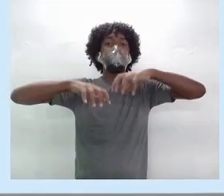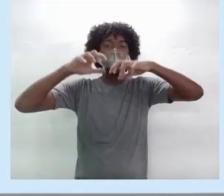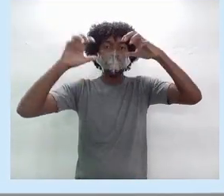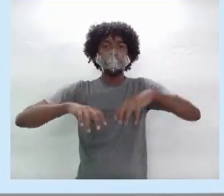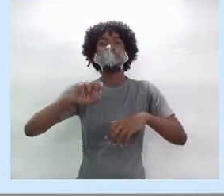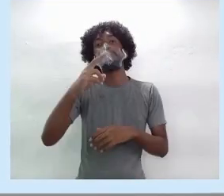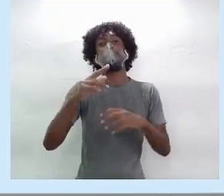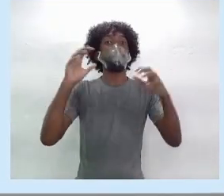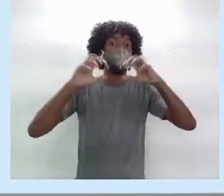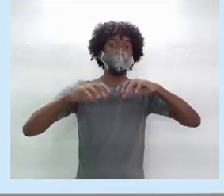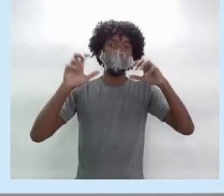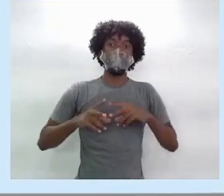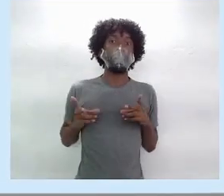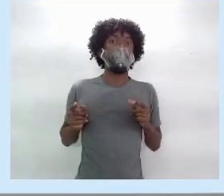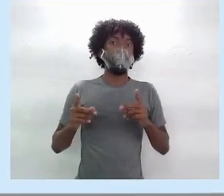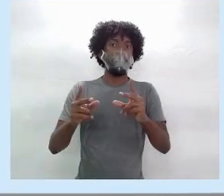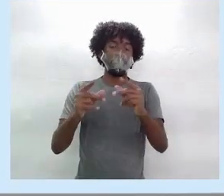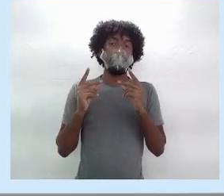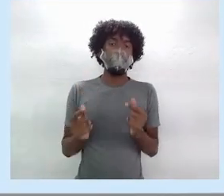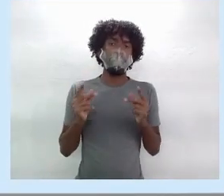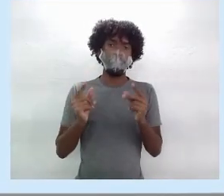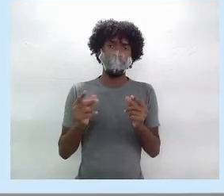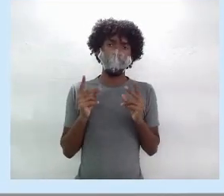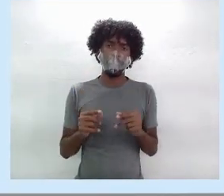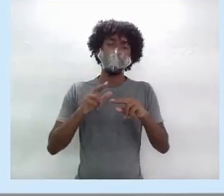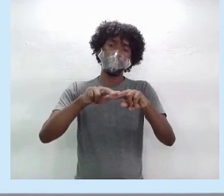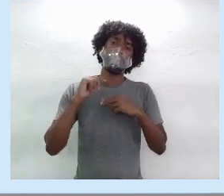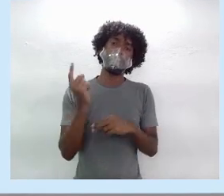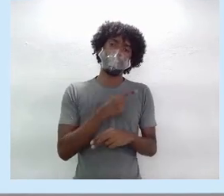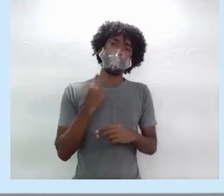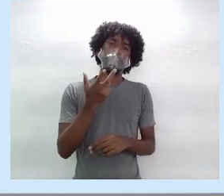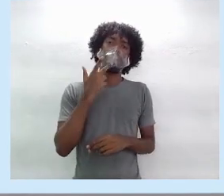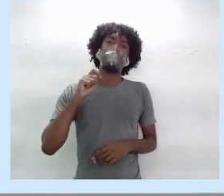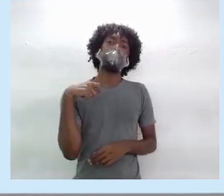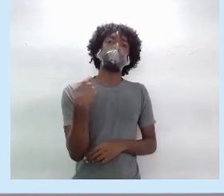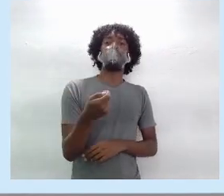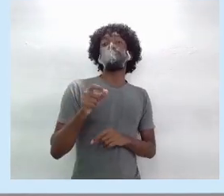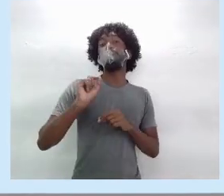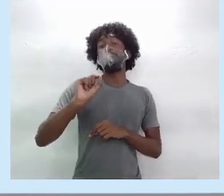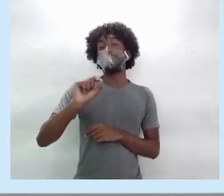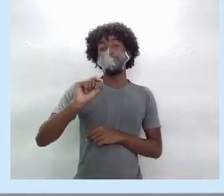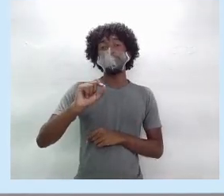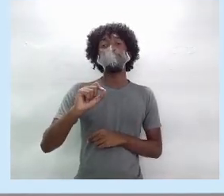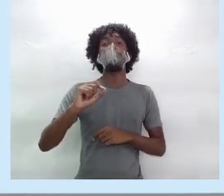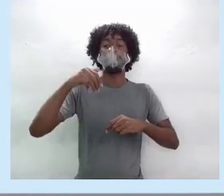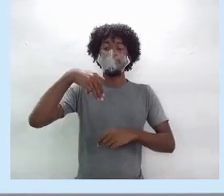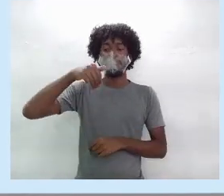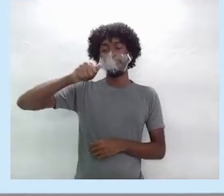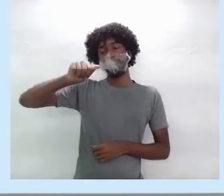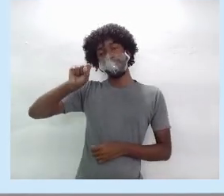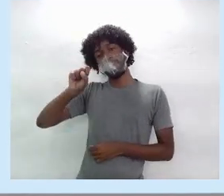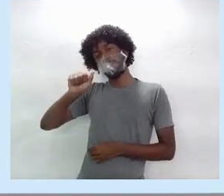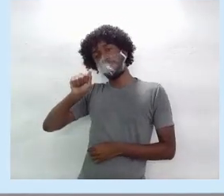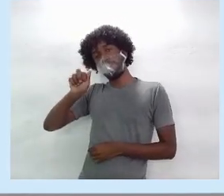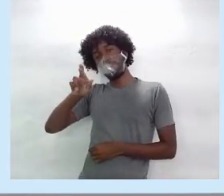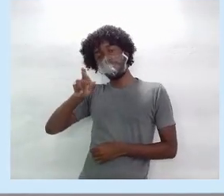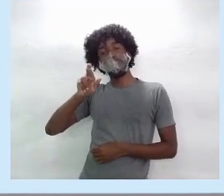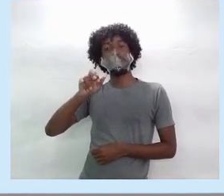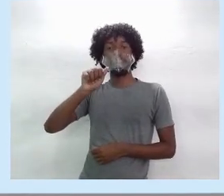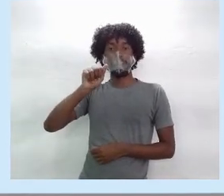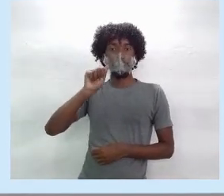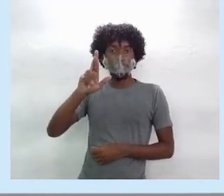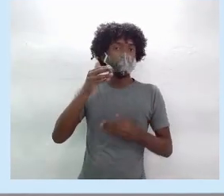muito longo. Isso que a gente chama, em relação à questão da massa de ar de frente